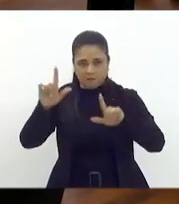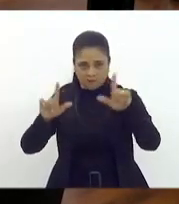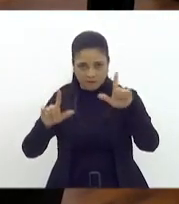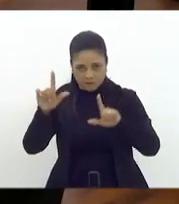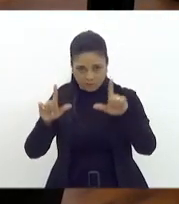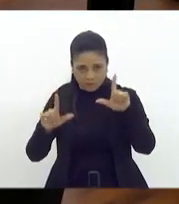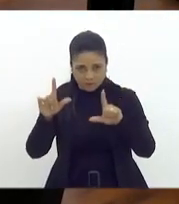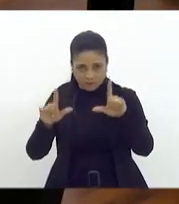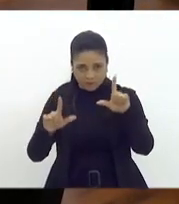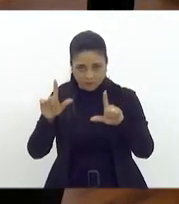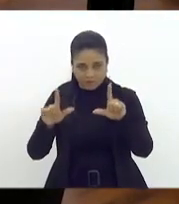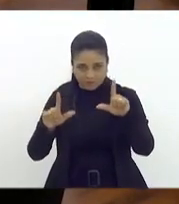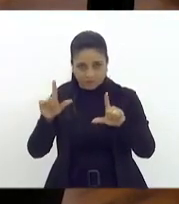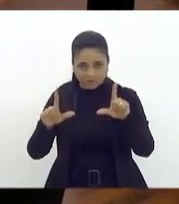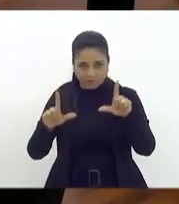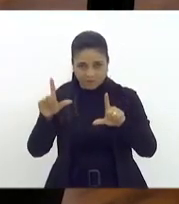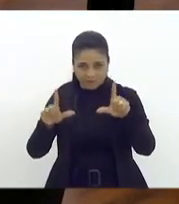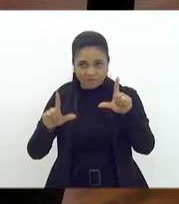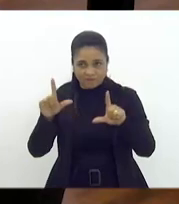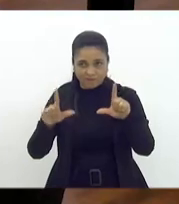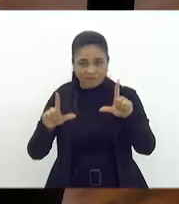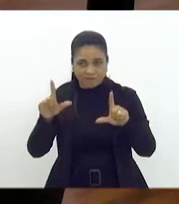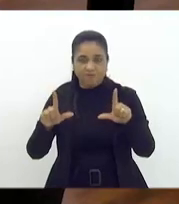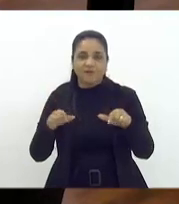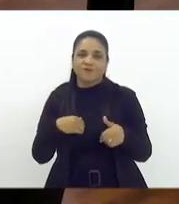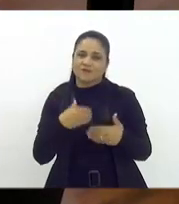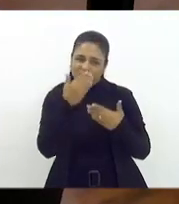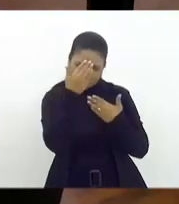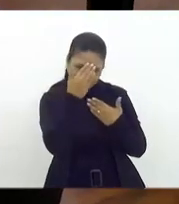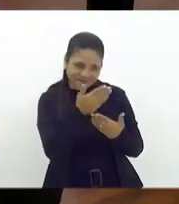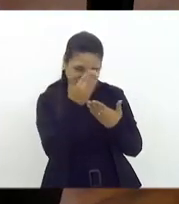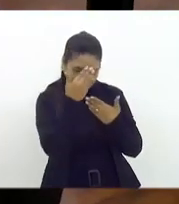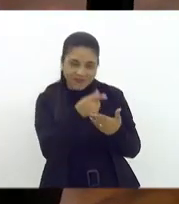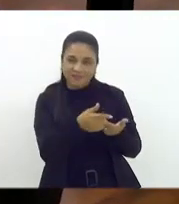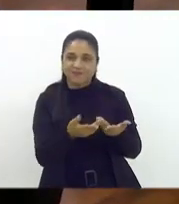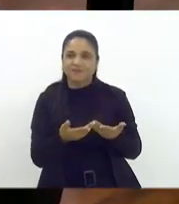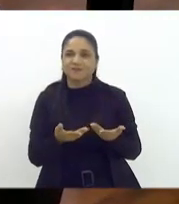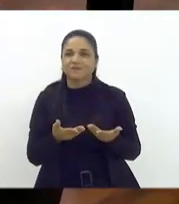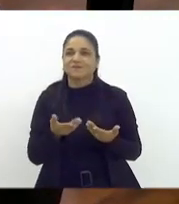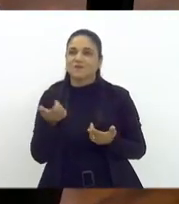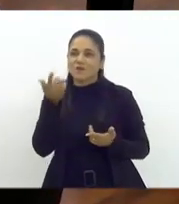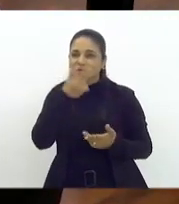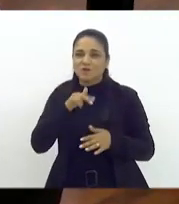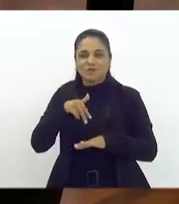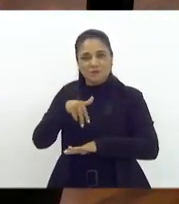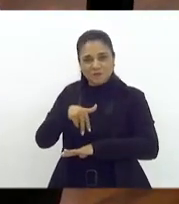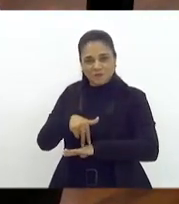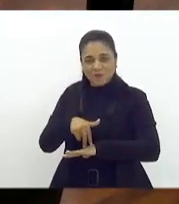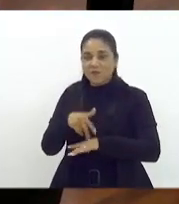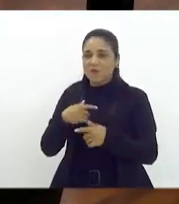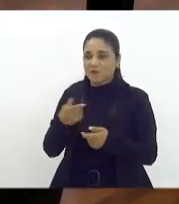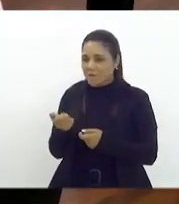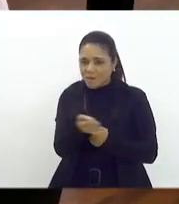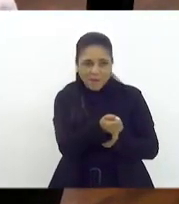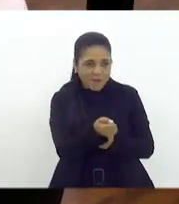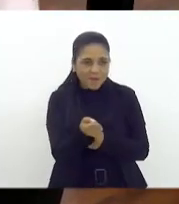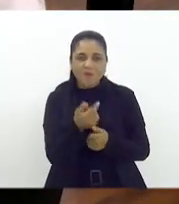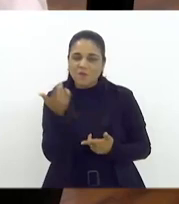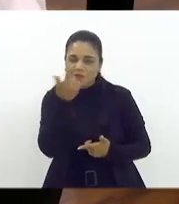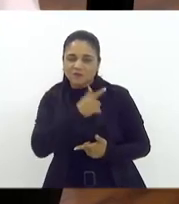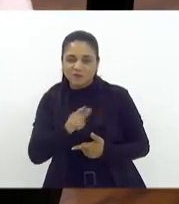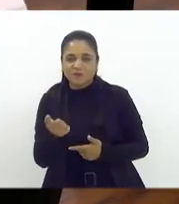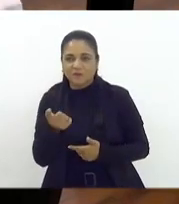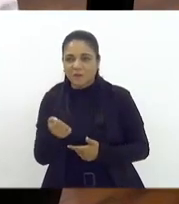brigada ai agradeço mas gentileza se você entendeu né porque assim eu consigo falar olhando para todos vocês